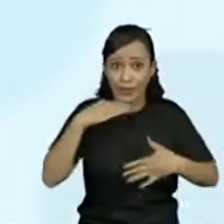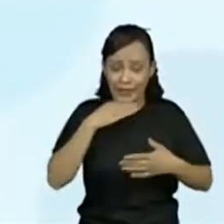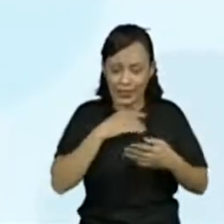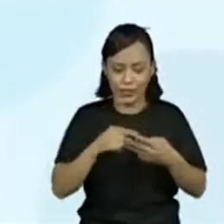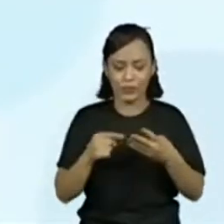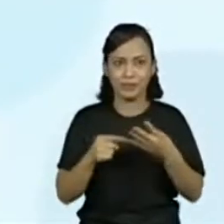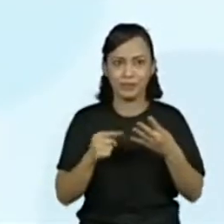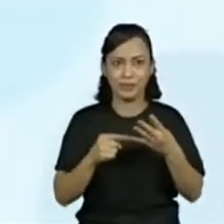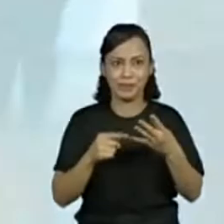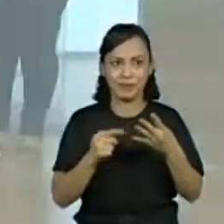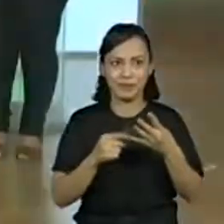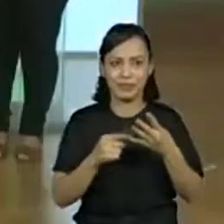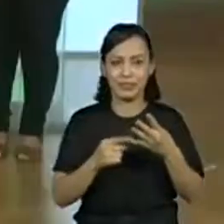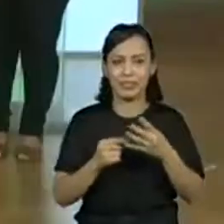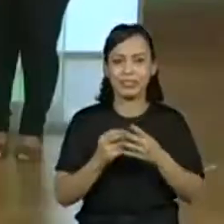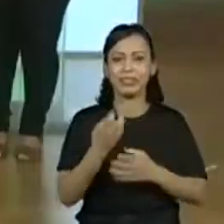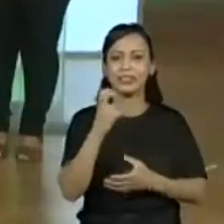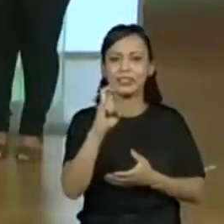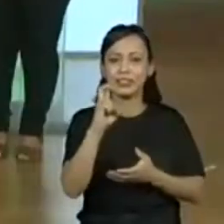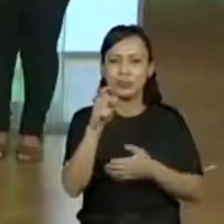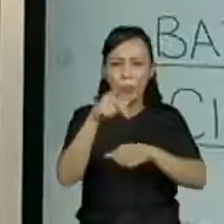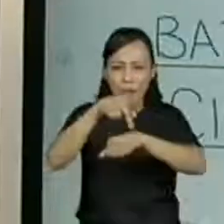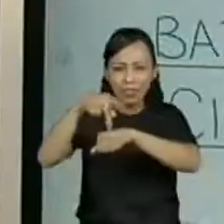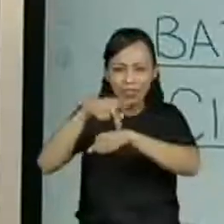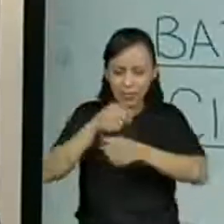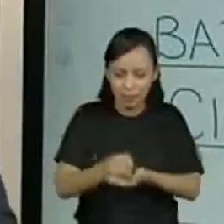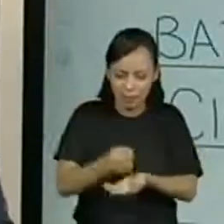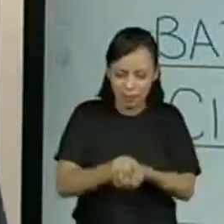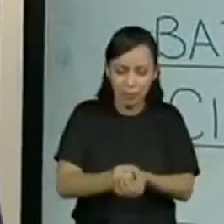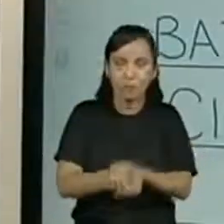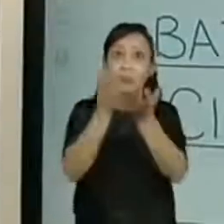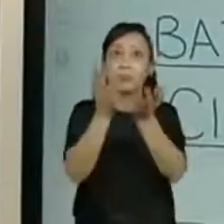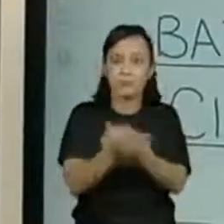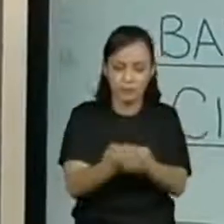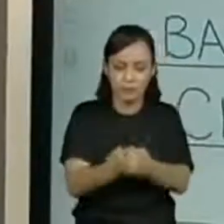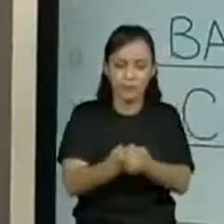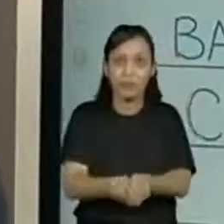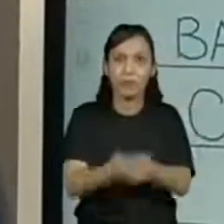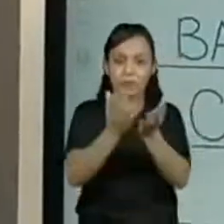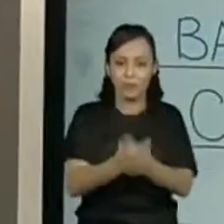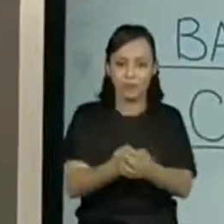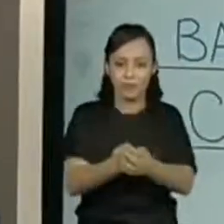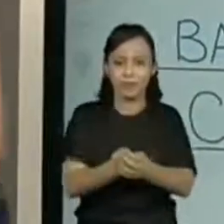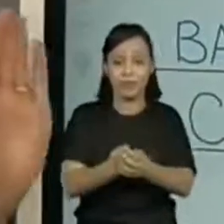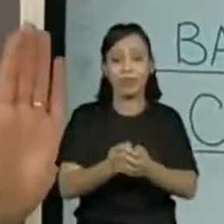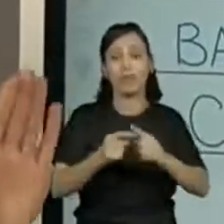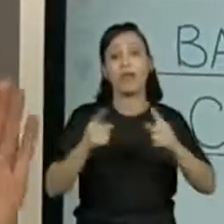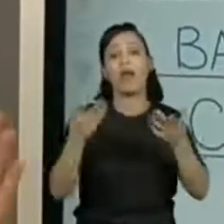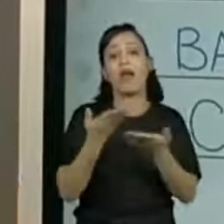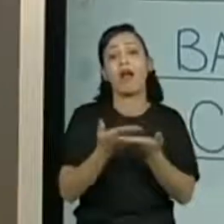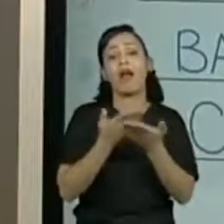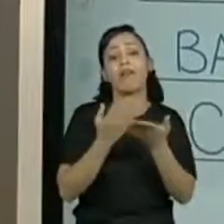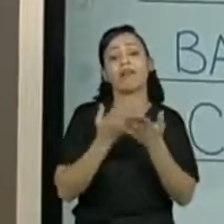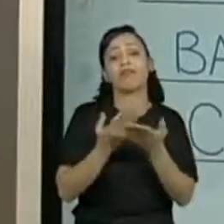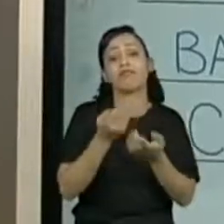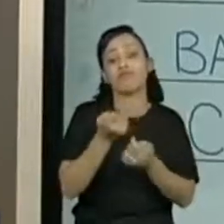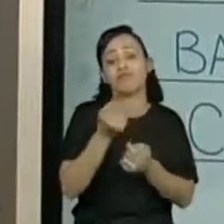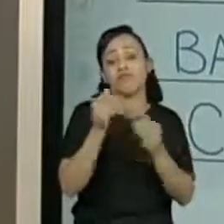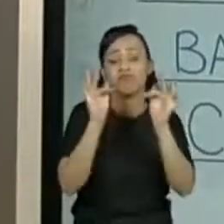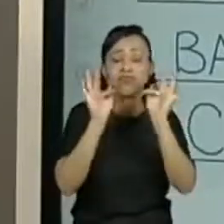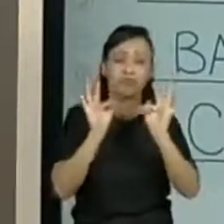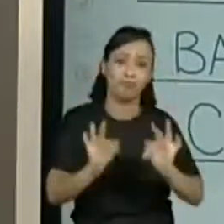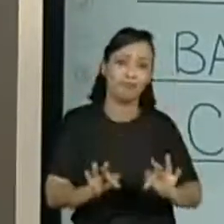perfeito professora vive vamos contar então tudo que a gente fez nessa aula porque a nossa aula já tá chegando ao fim mas só com a gente organizar